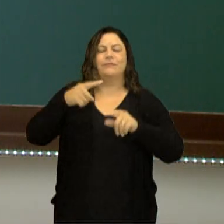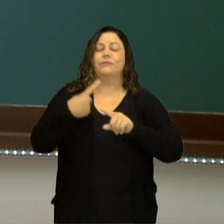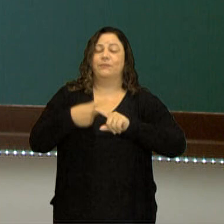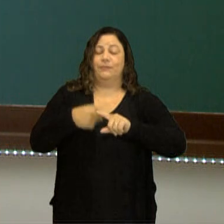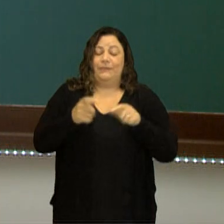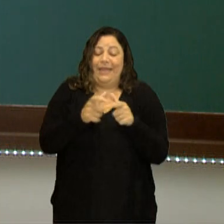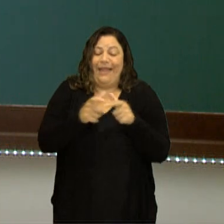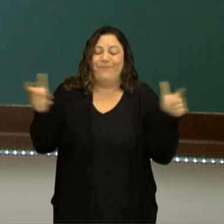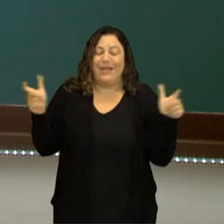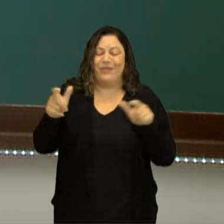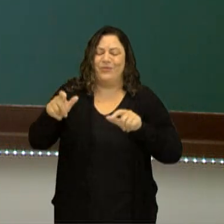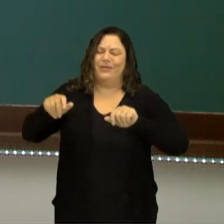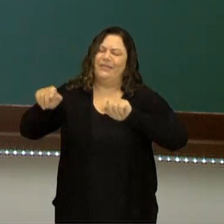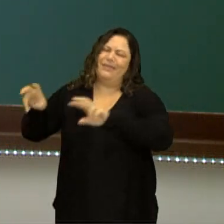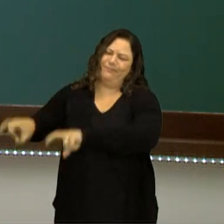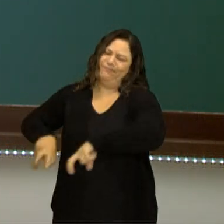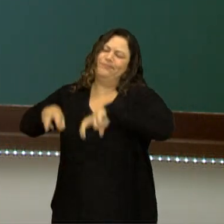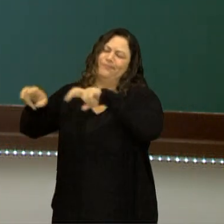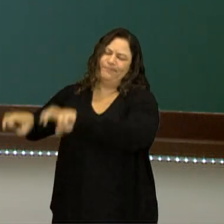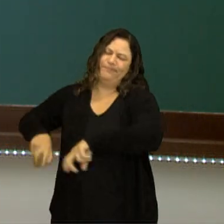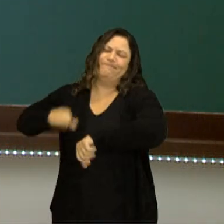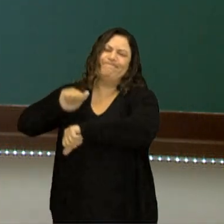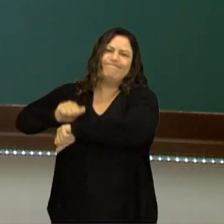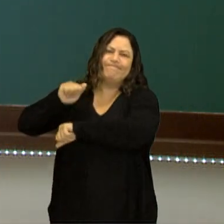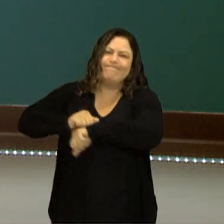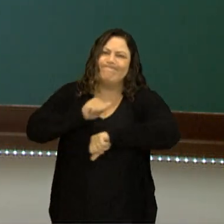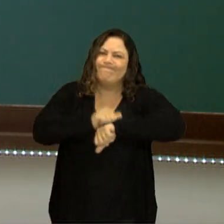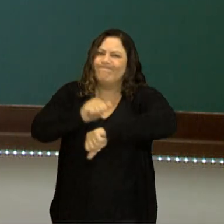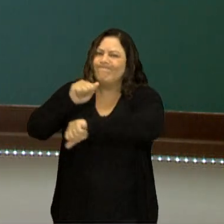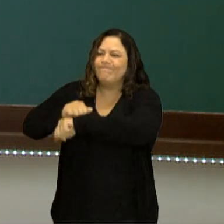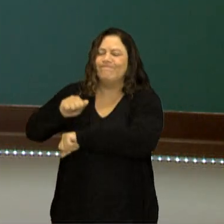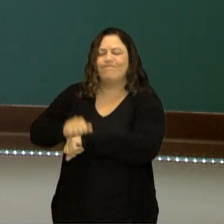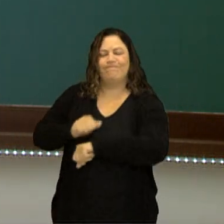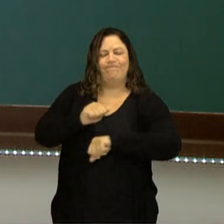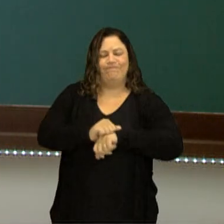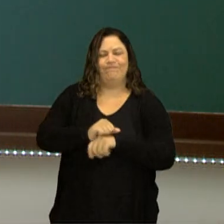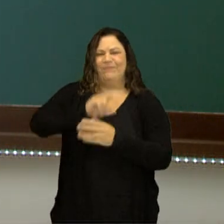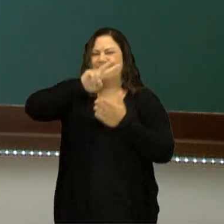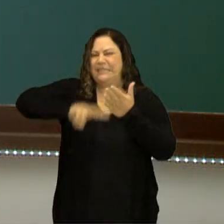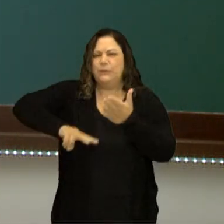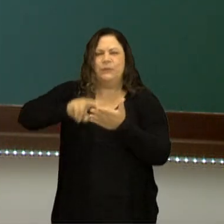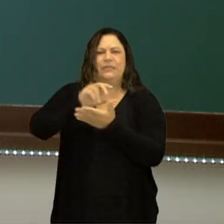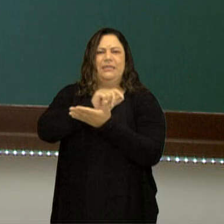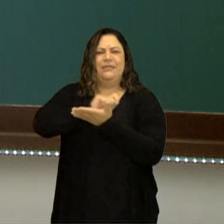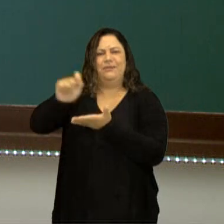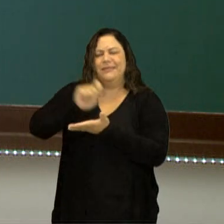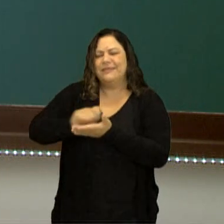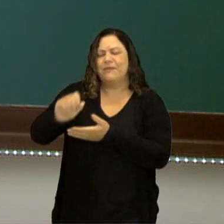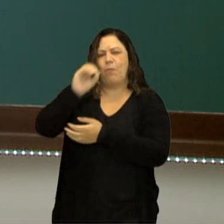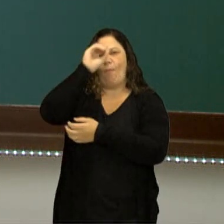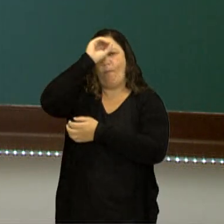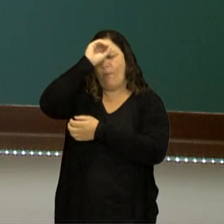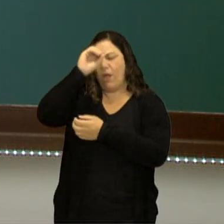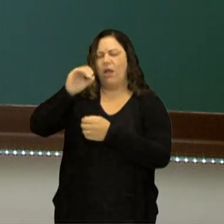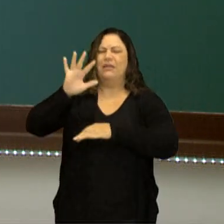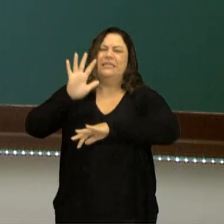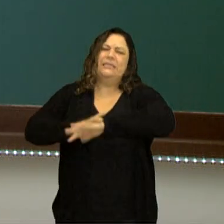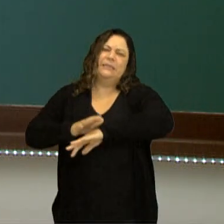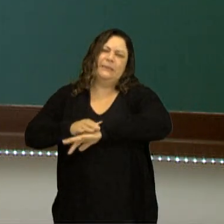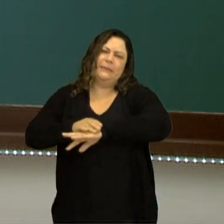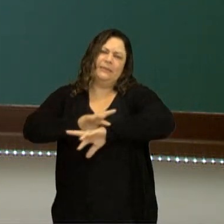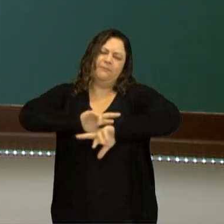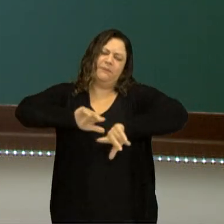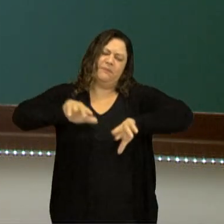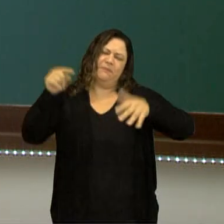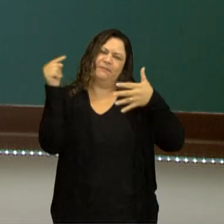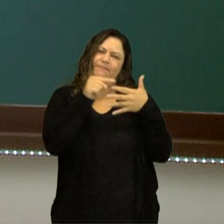camponesa, pobre, miserável, analfabeta e sujeita a várias doenças.